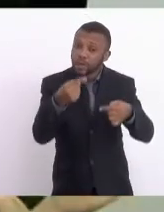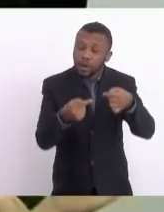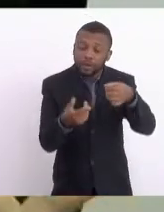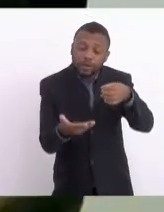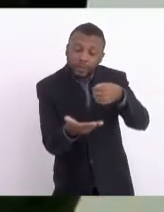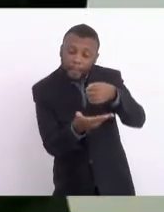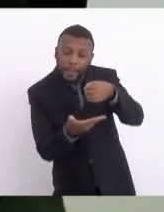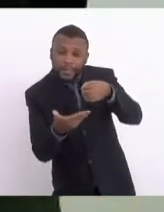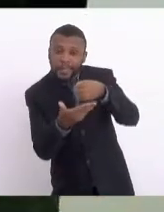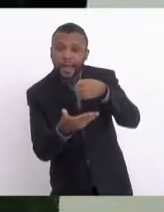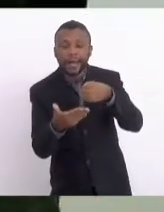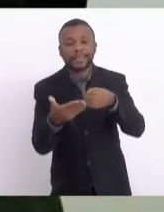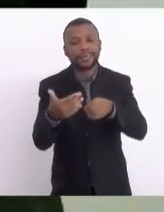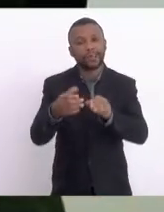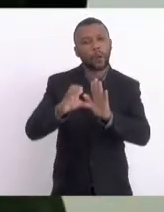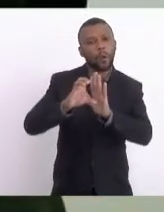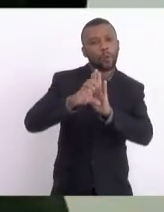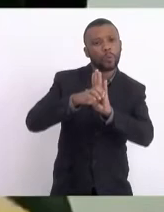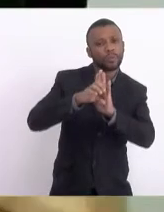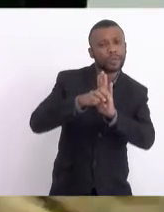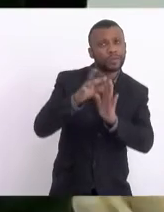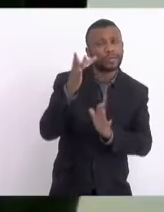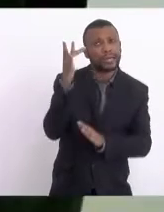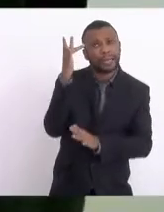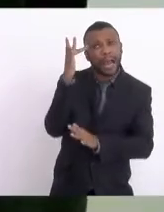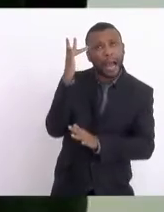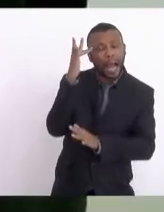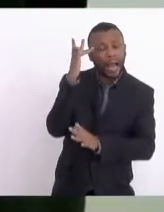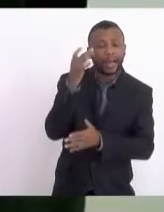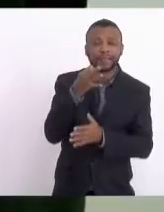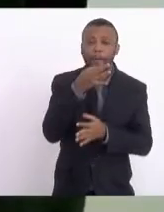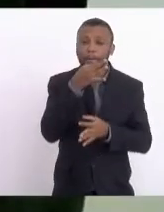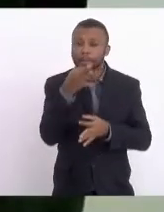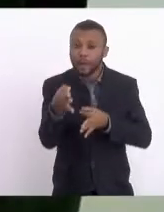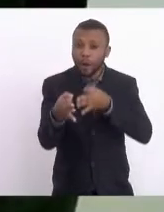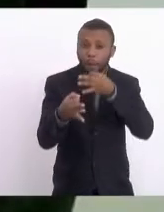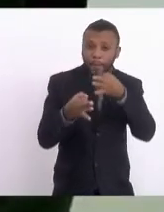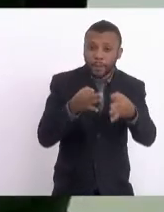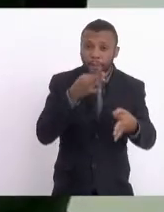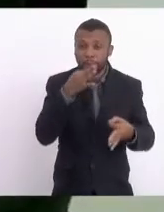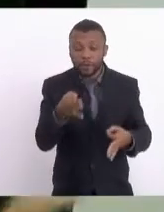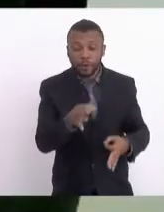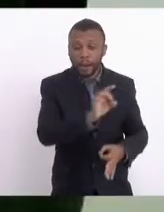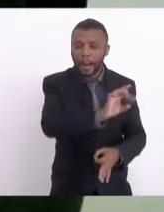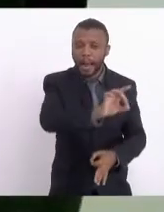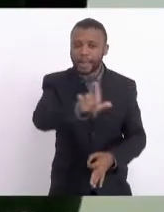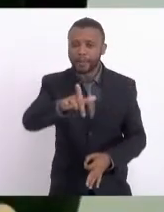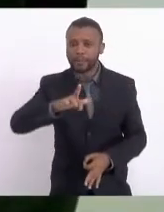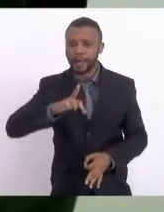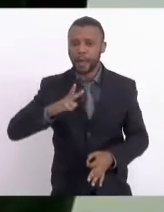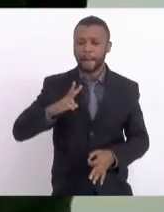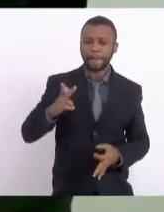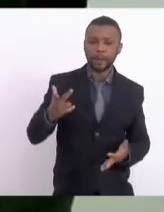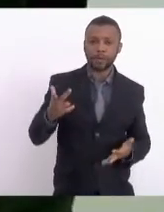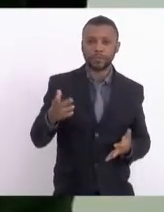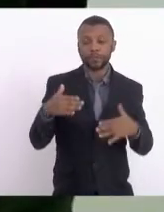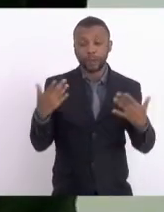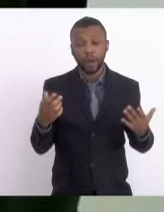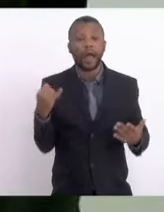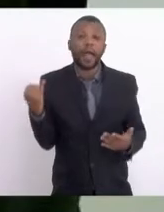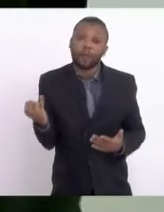axiologia, eu acho uma coisa, o outro deputado acha outra, seria necessário, de